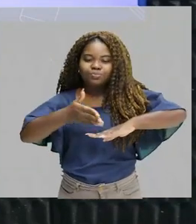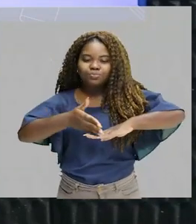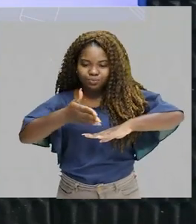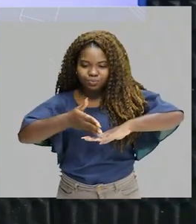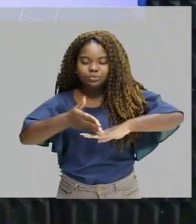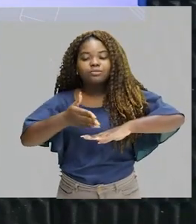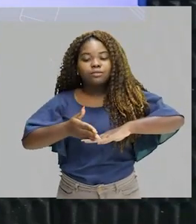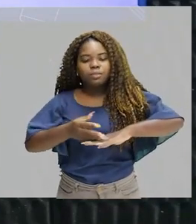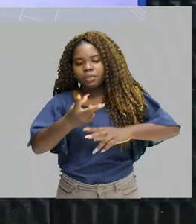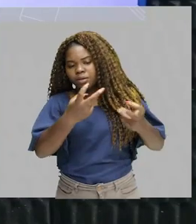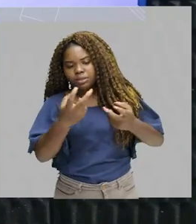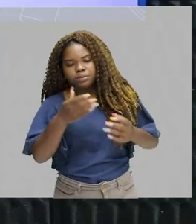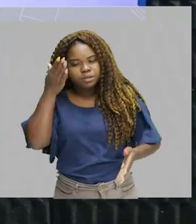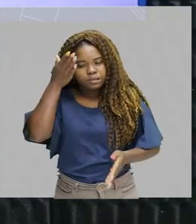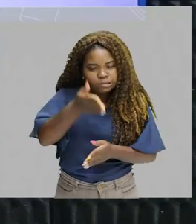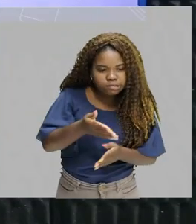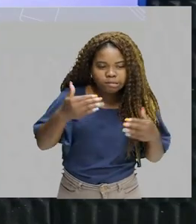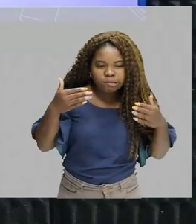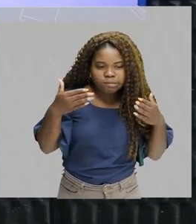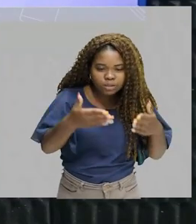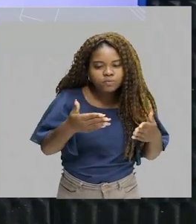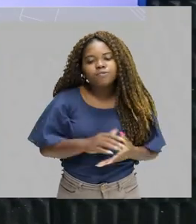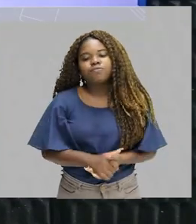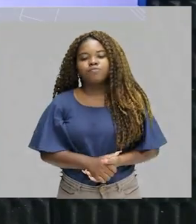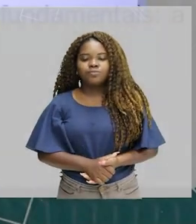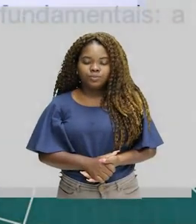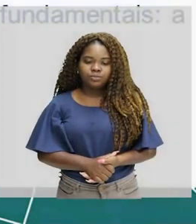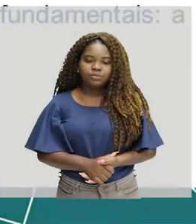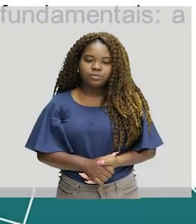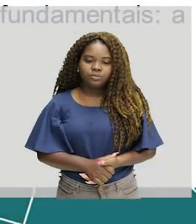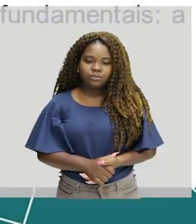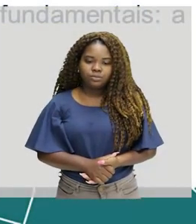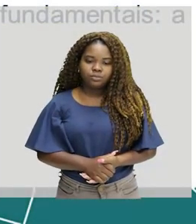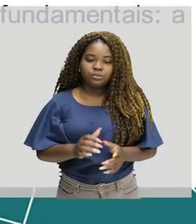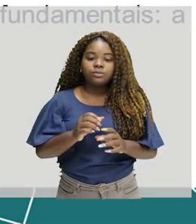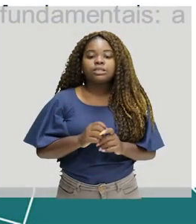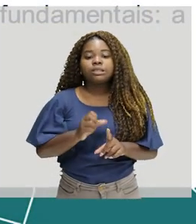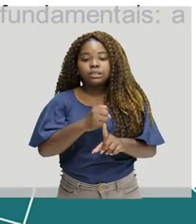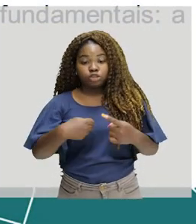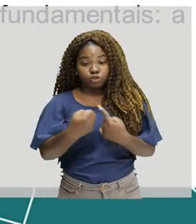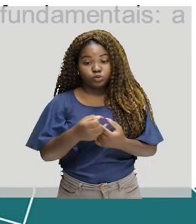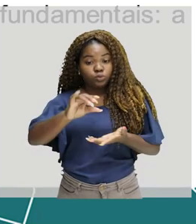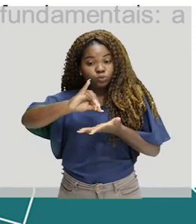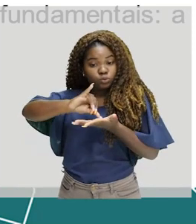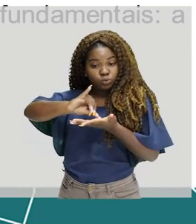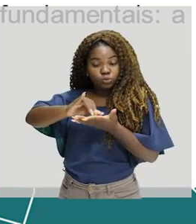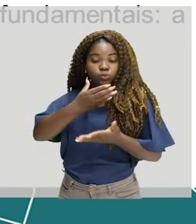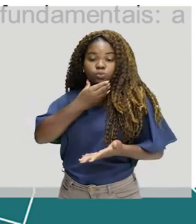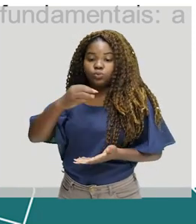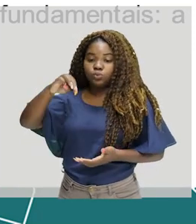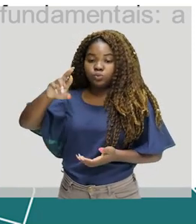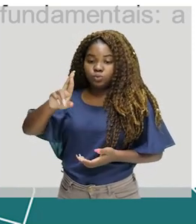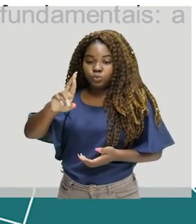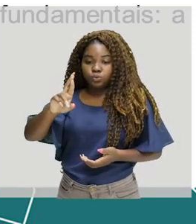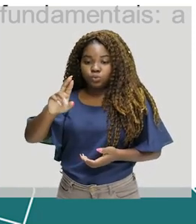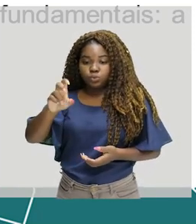maneira mais direta mais significativa a sociedade capitalista segundo Marx é regida